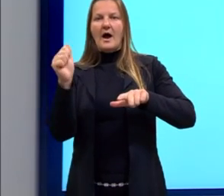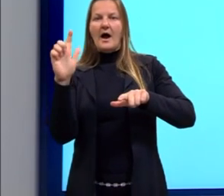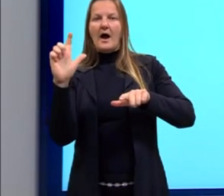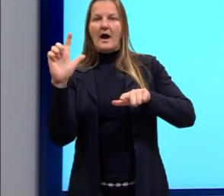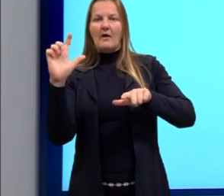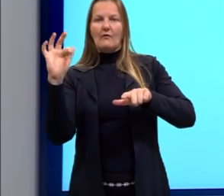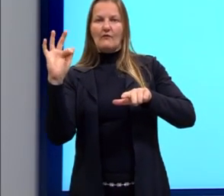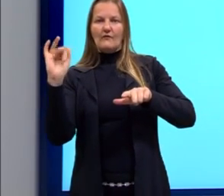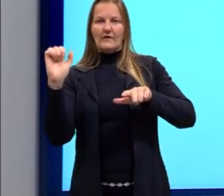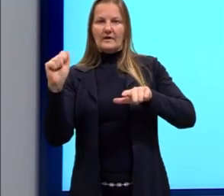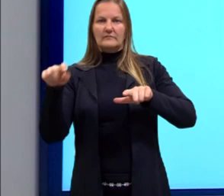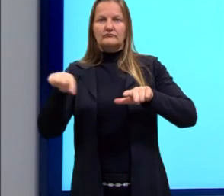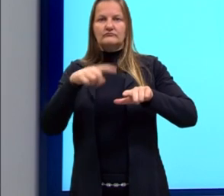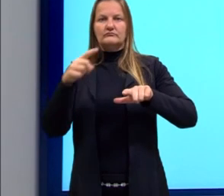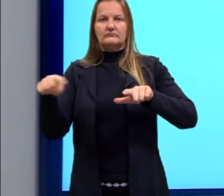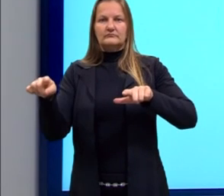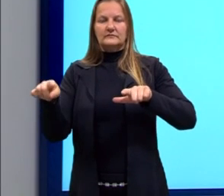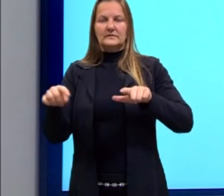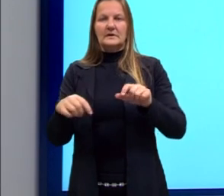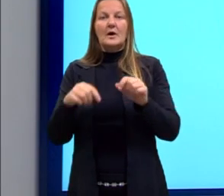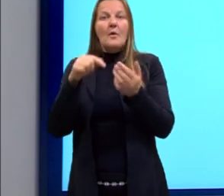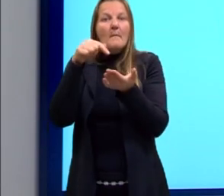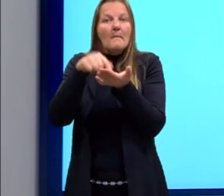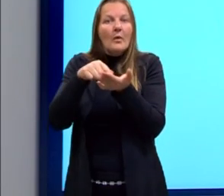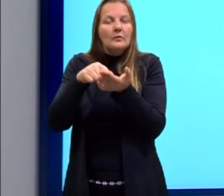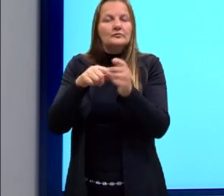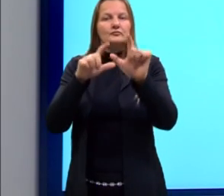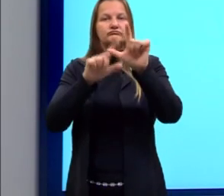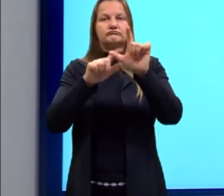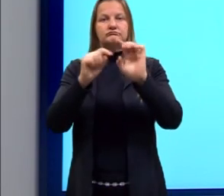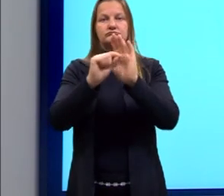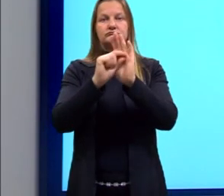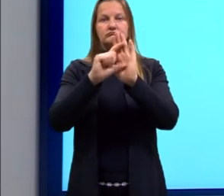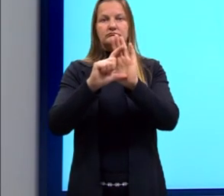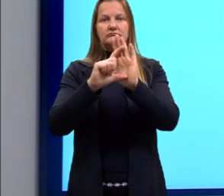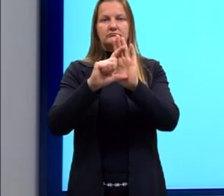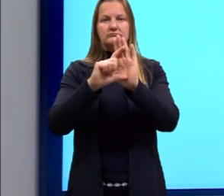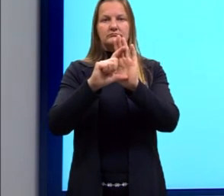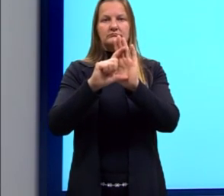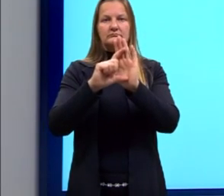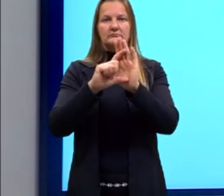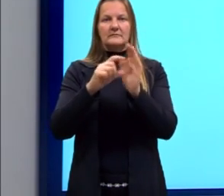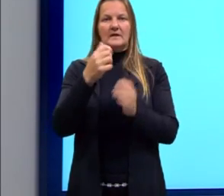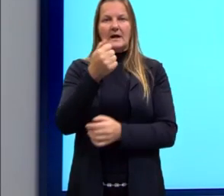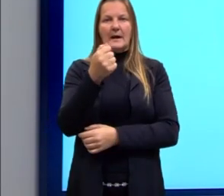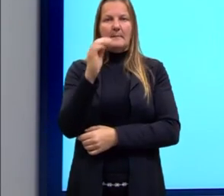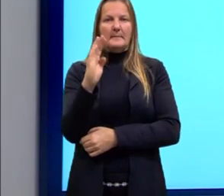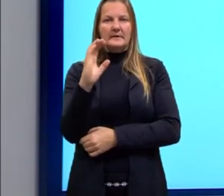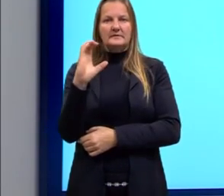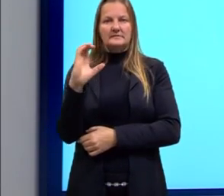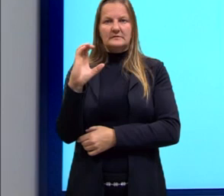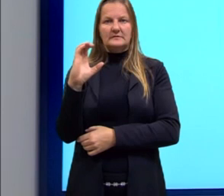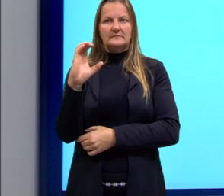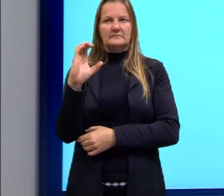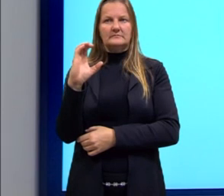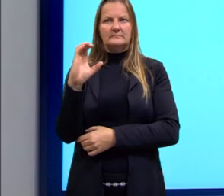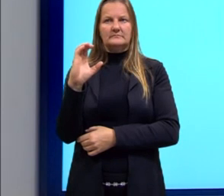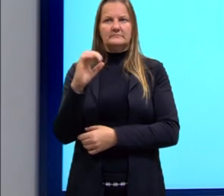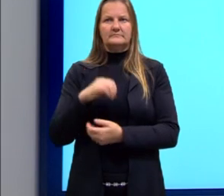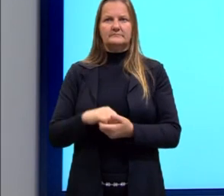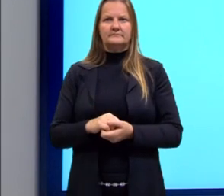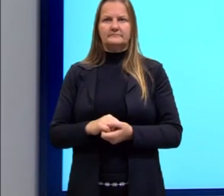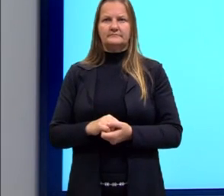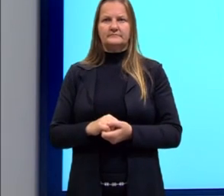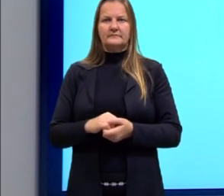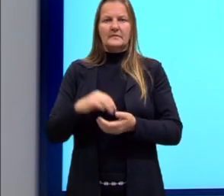o ponto nós utilizamos letras maiúsculas do nosso alfabeto então ponto a ponto b pontos e